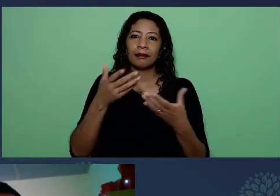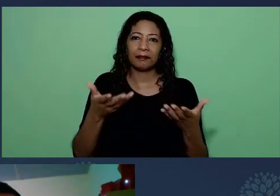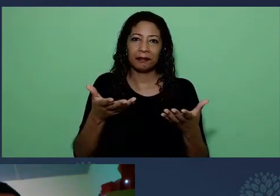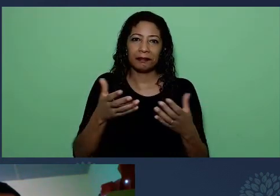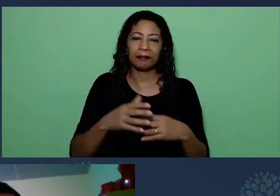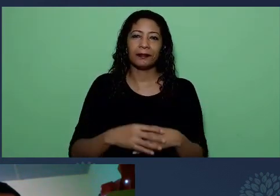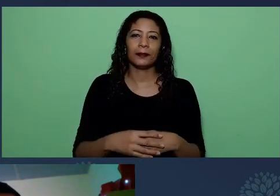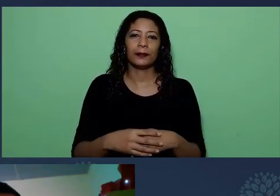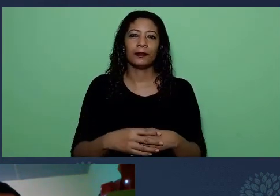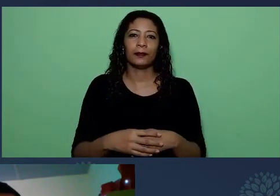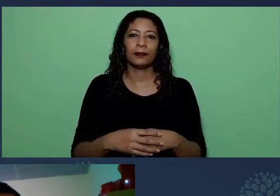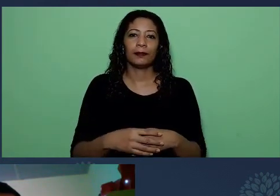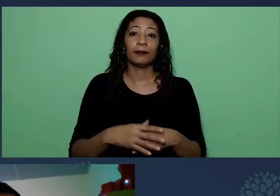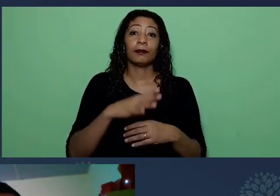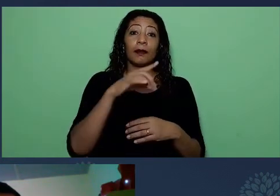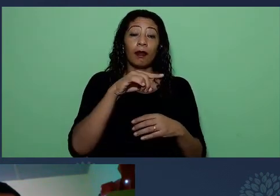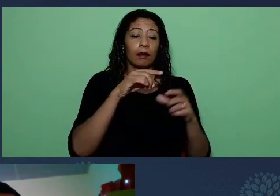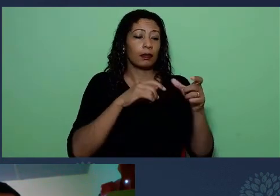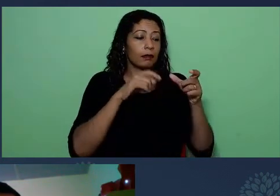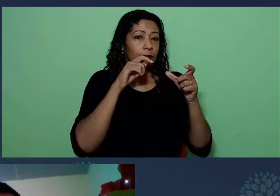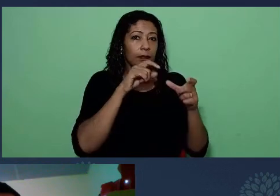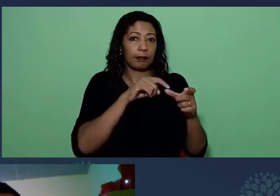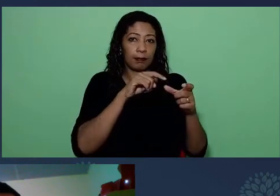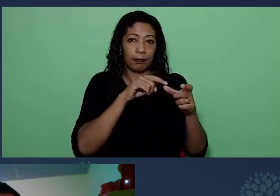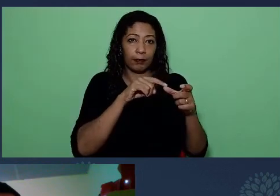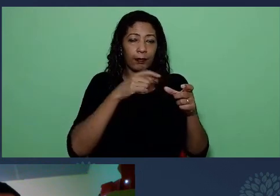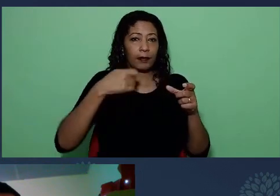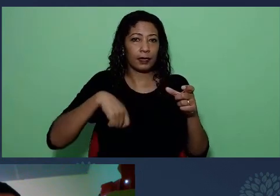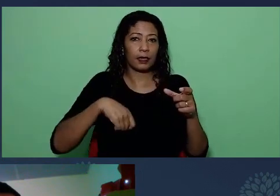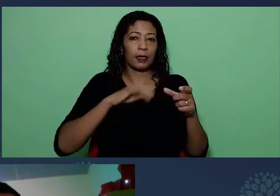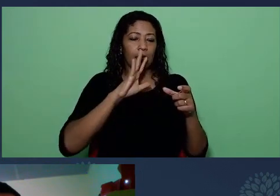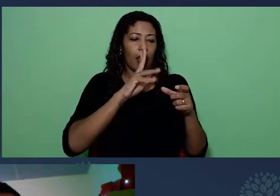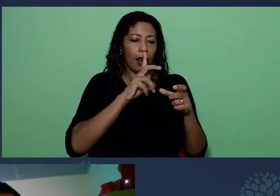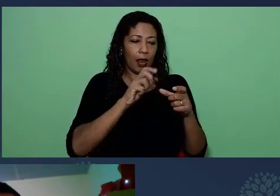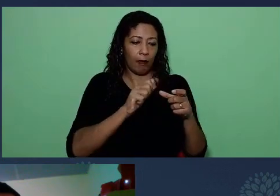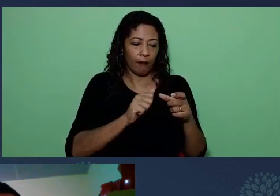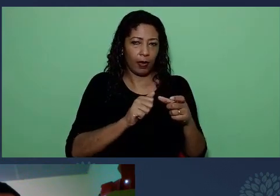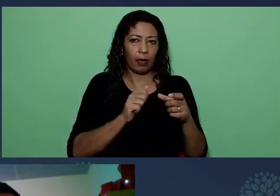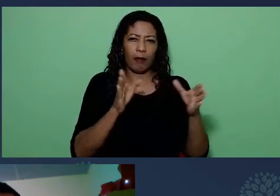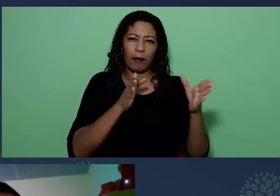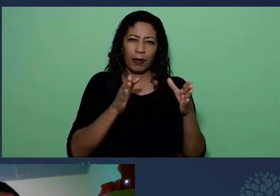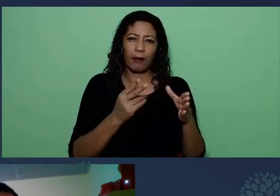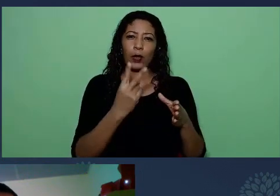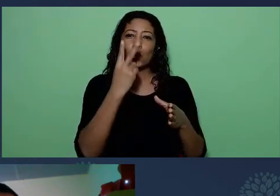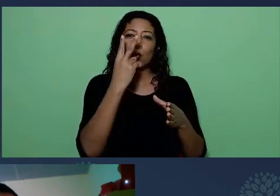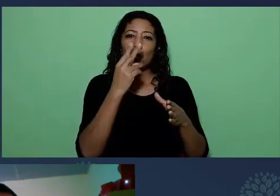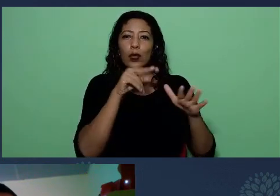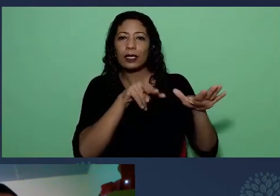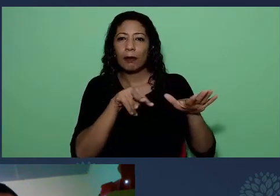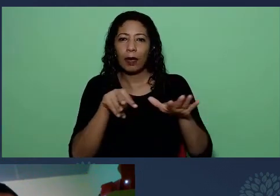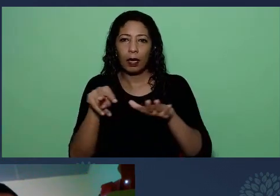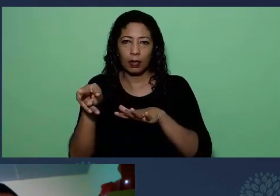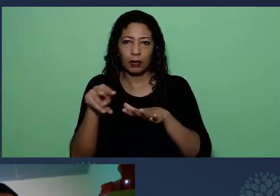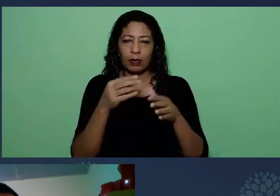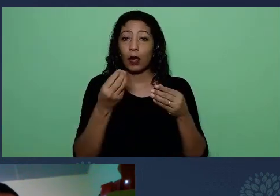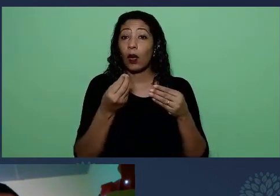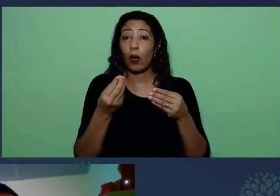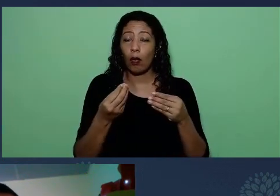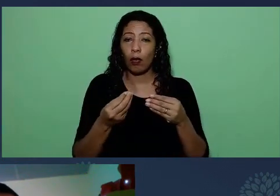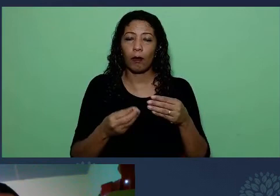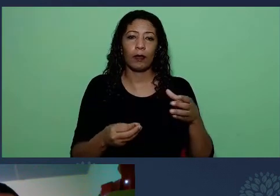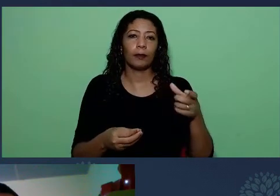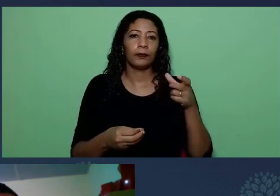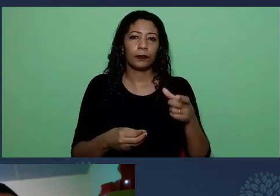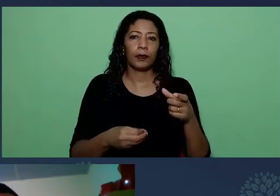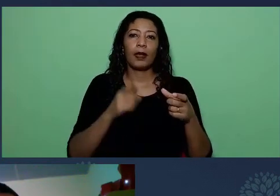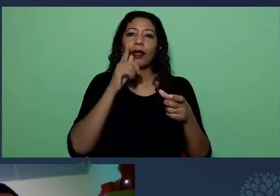Então, esse espaçador deve ser lavado a cada 2 semanas e da seguinte forma: você enche o